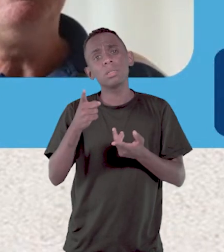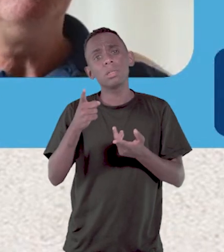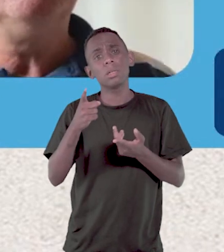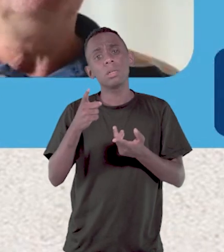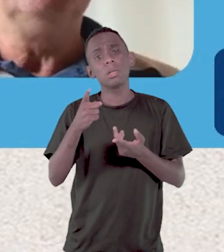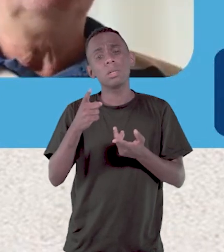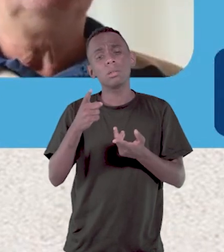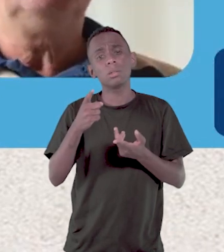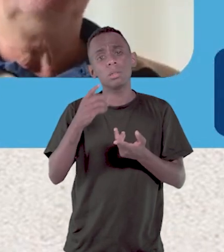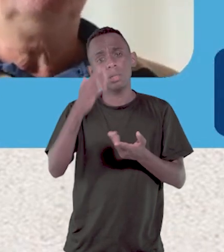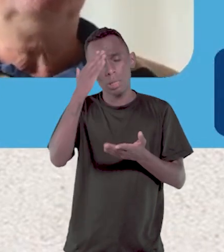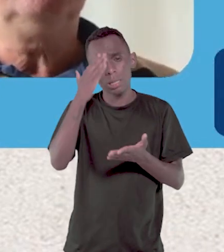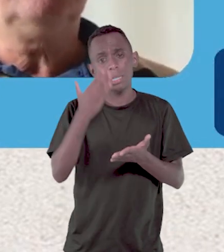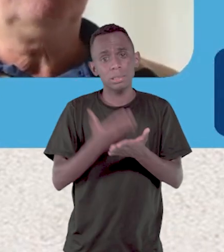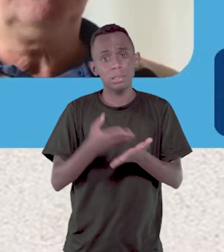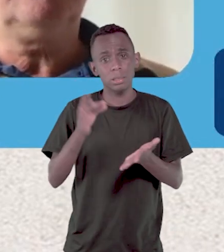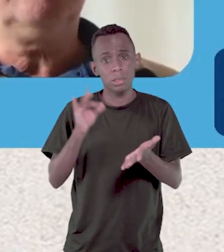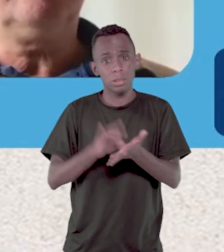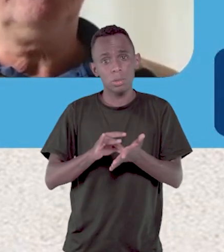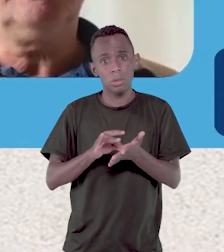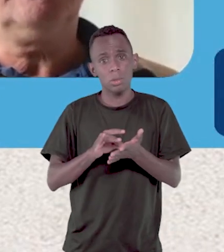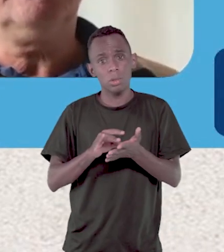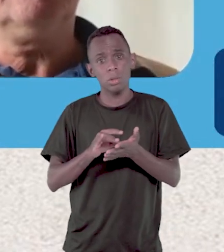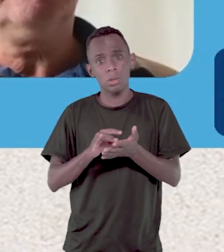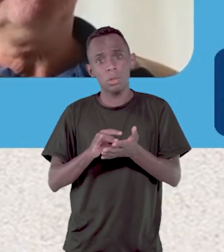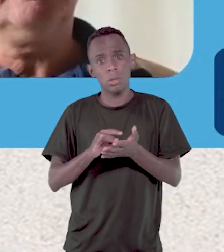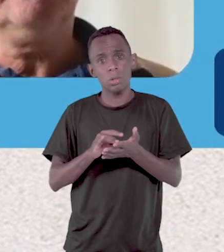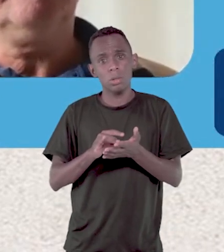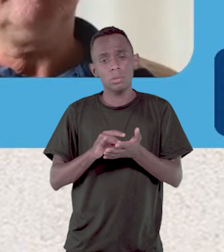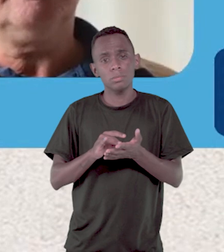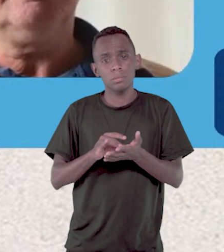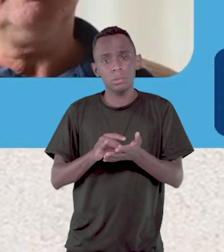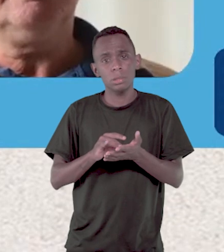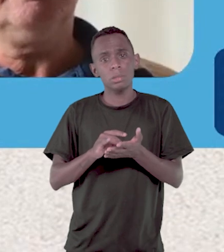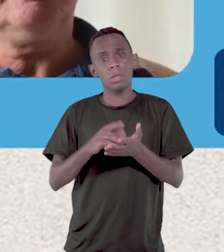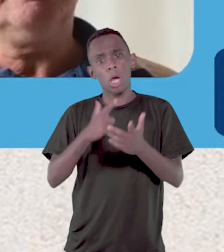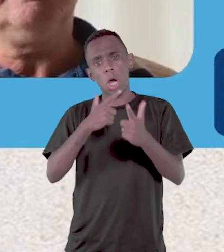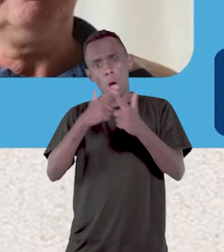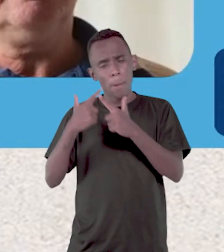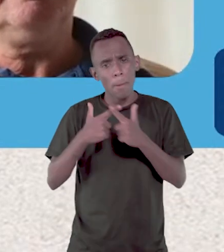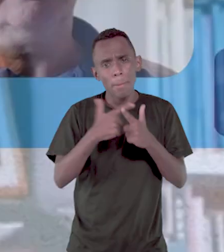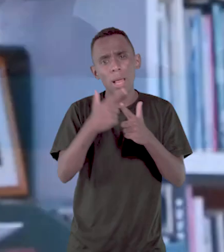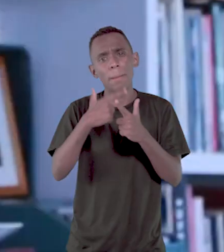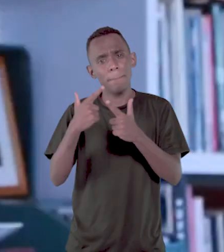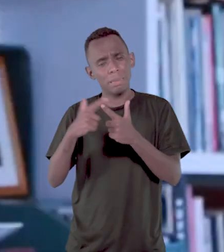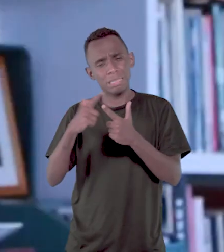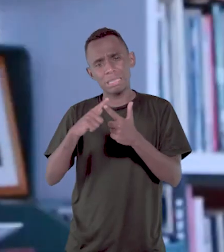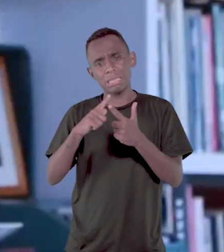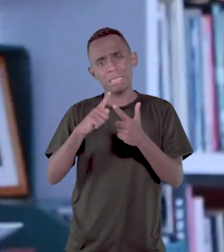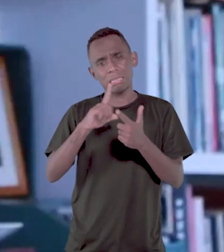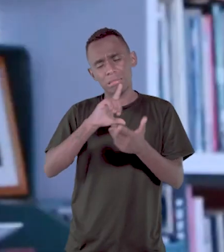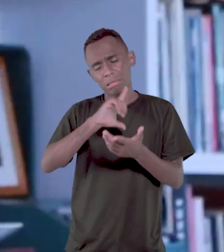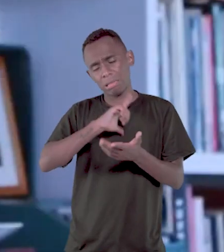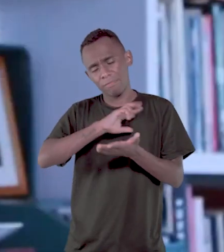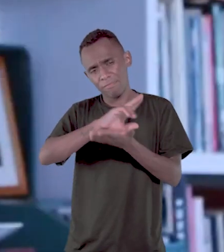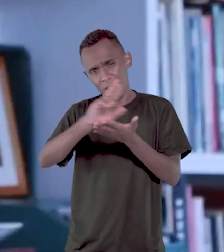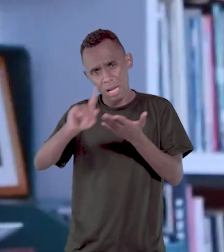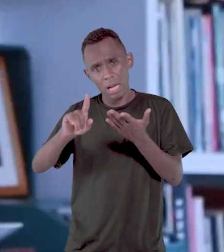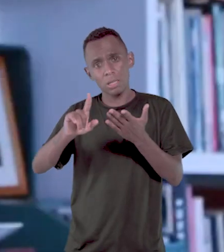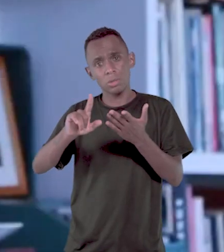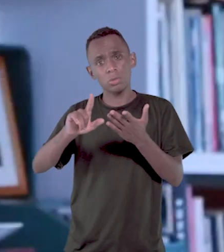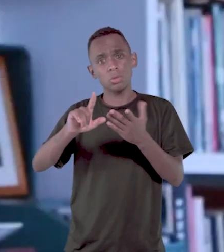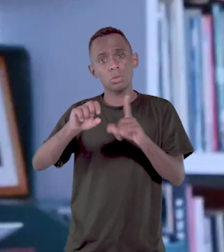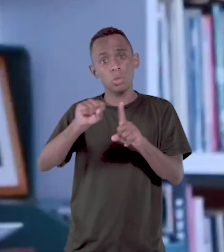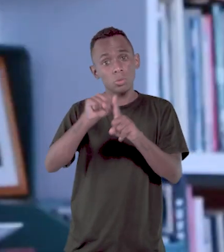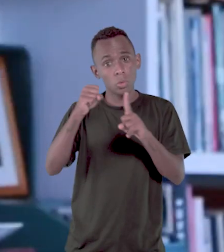forma, você confirma o que você acaba de dizer, não eram muitos cavalos, né? Apesar da temática ser